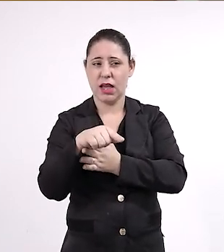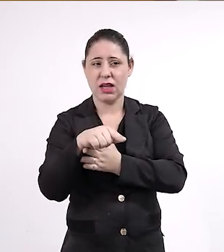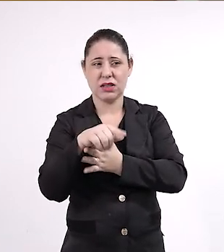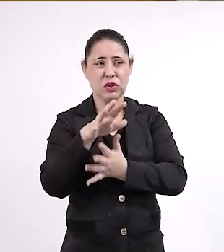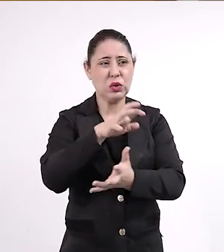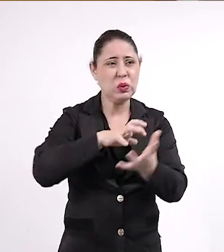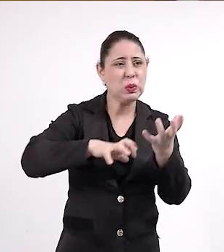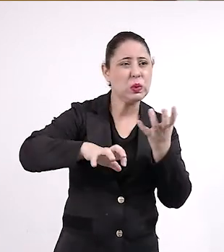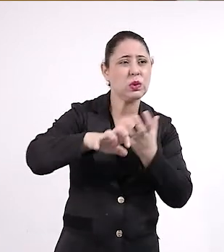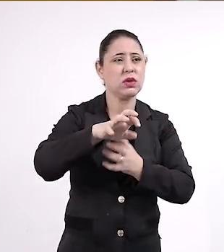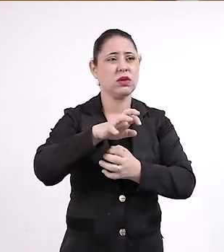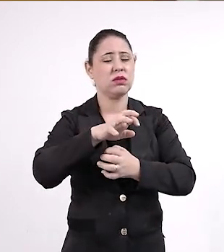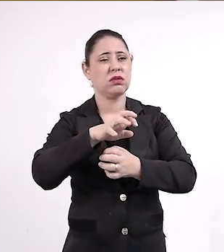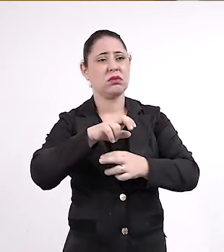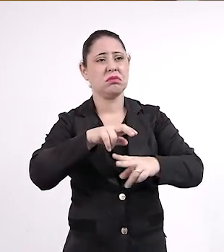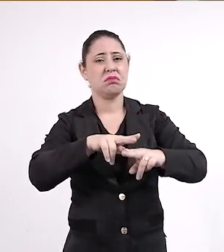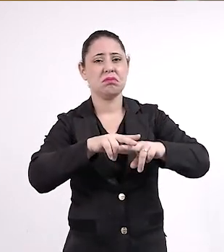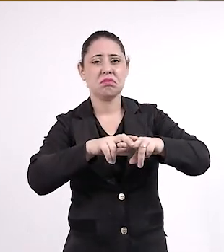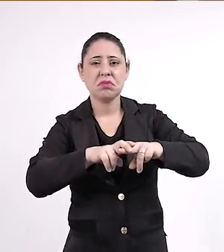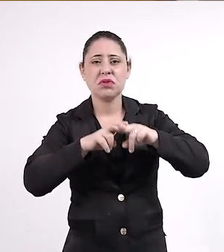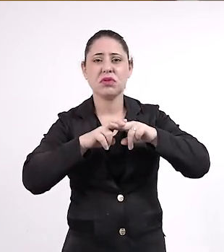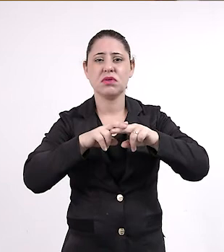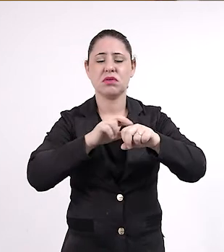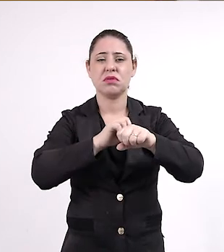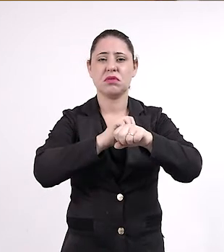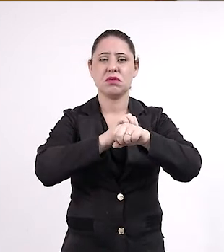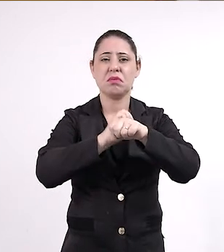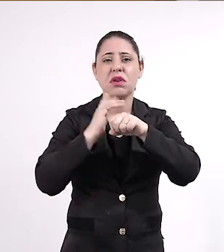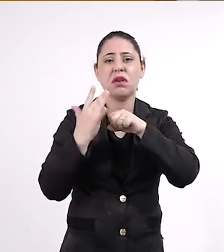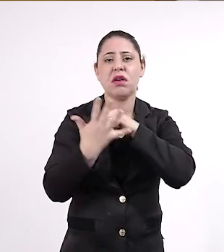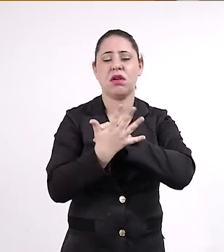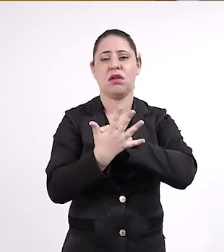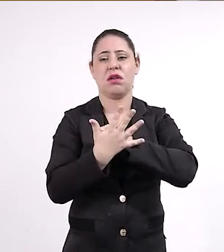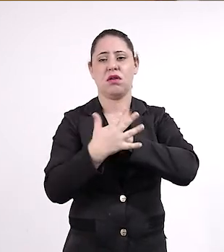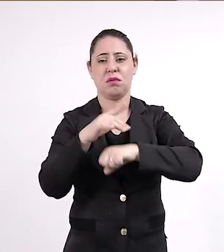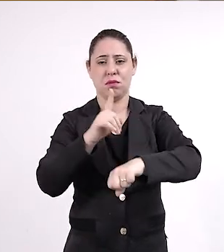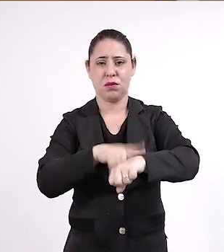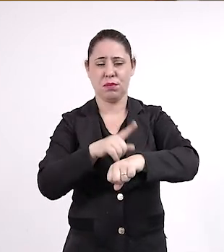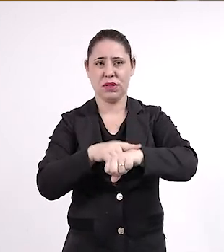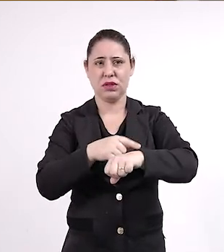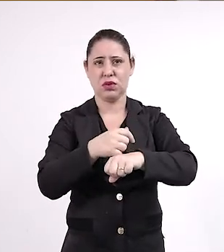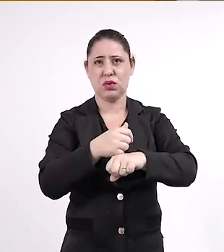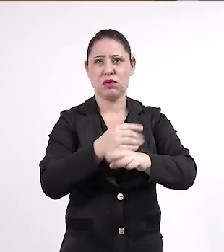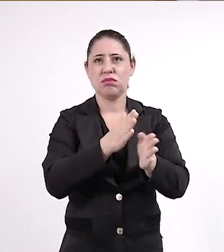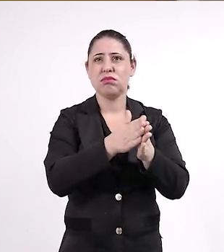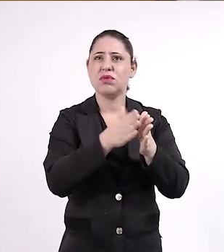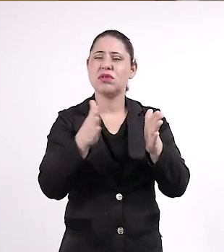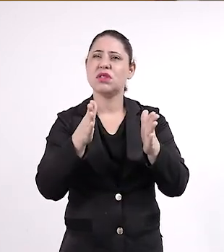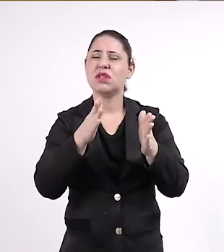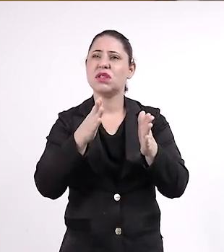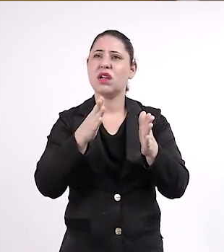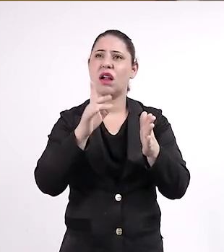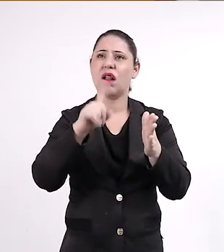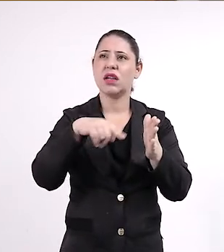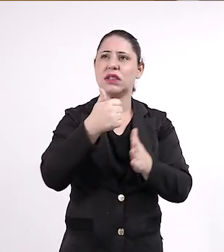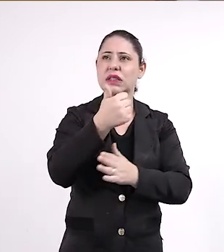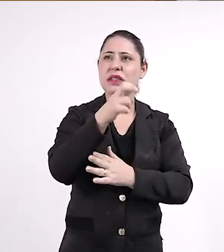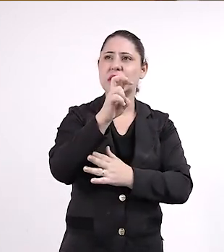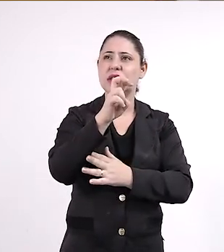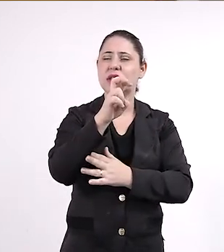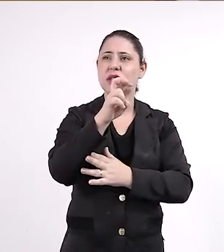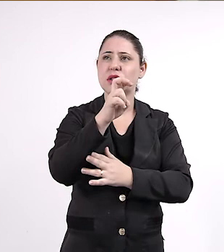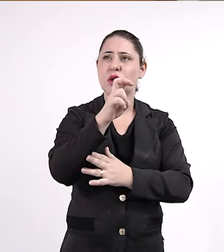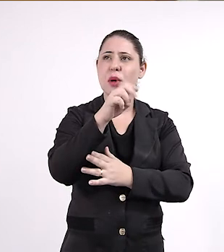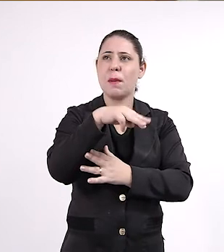essa situação inusitada que nós estamos vivenciando, né, a partir da segunda quinzena, notadamente a partir da